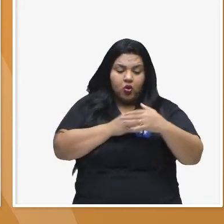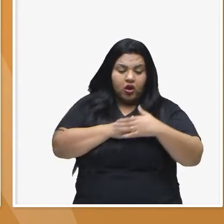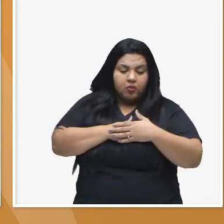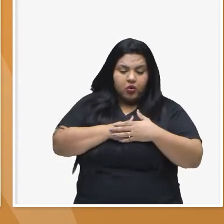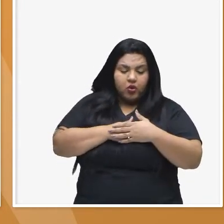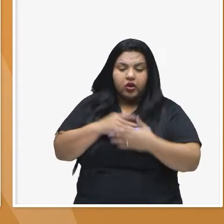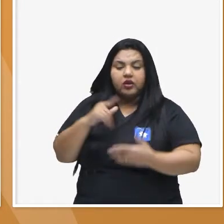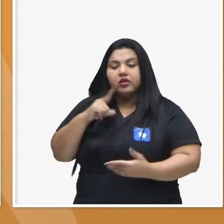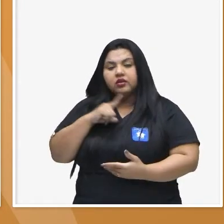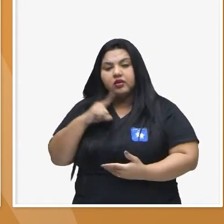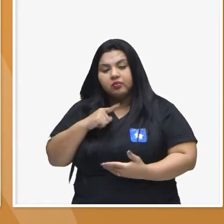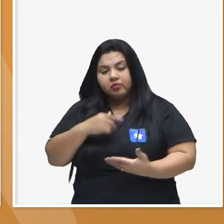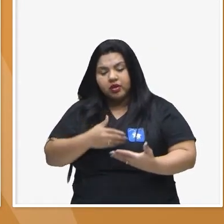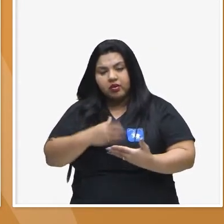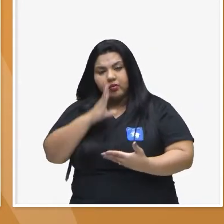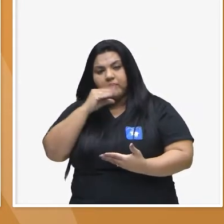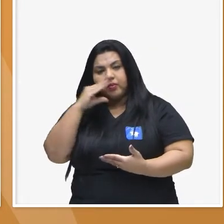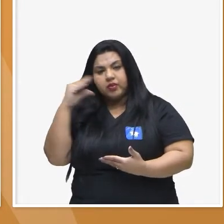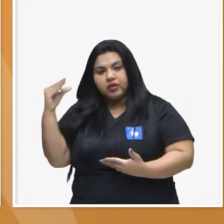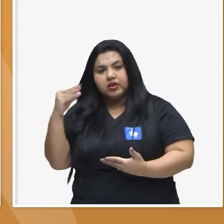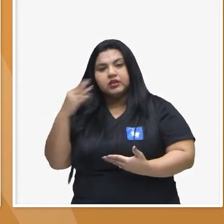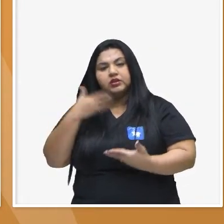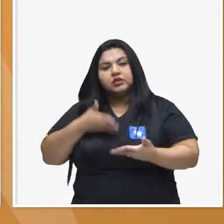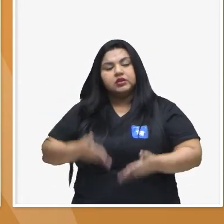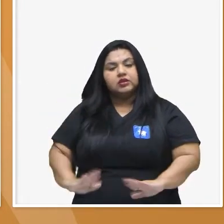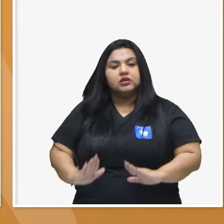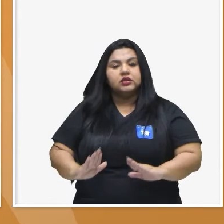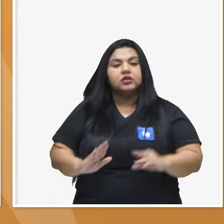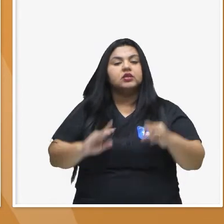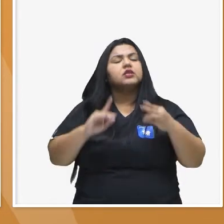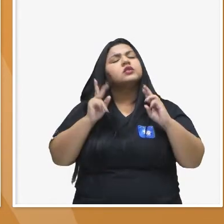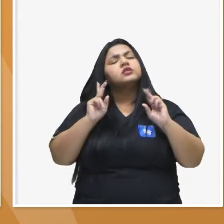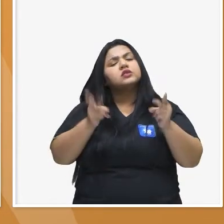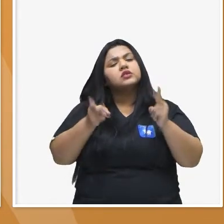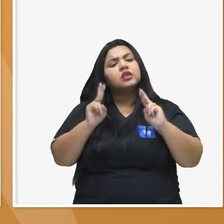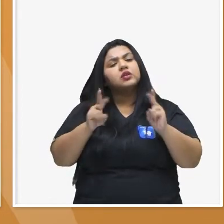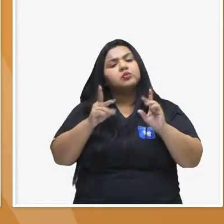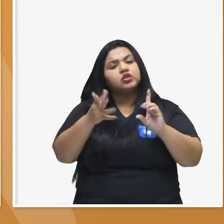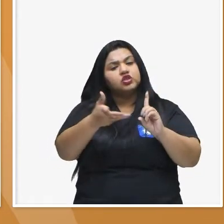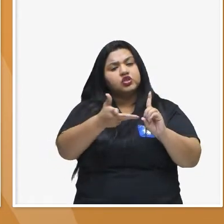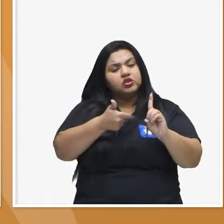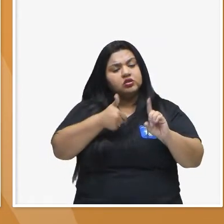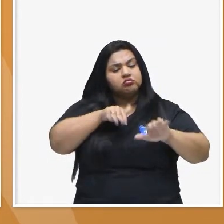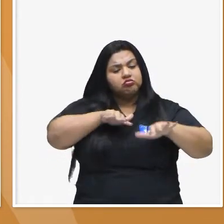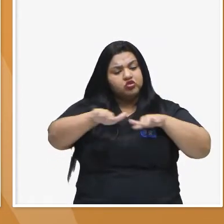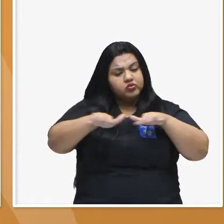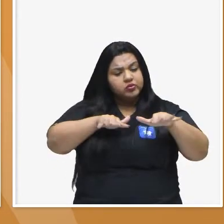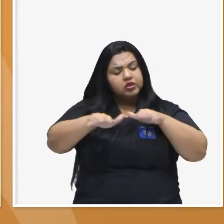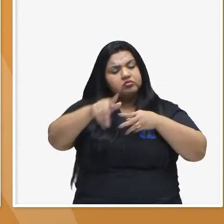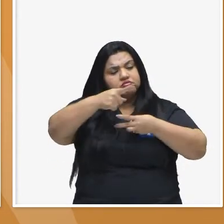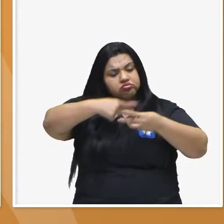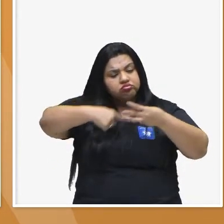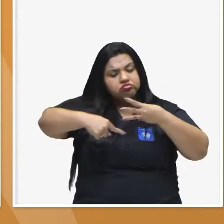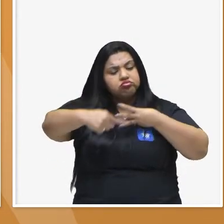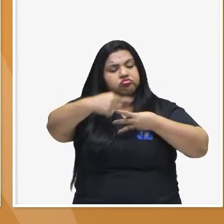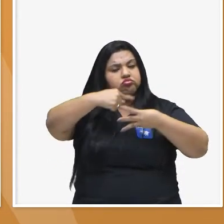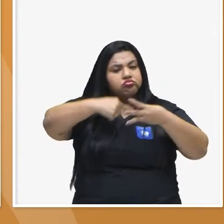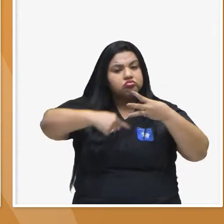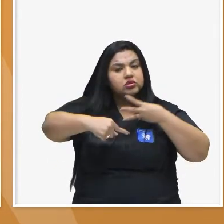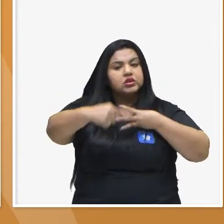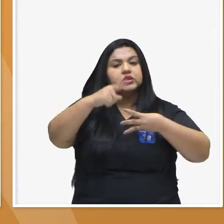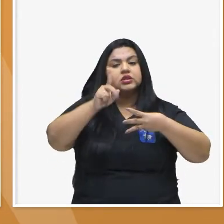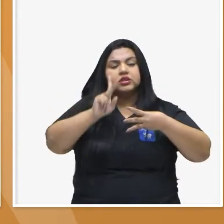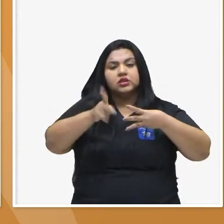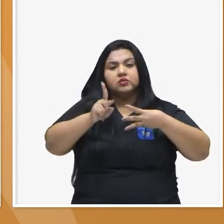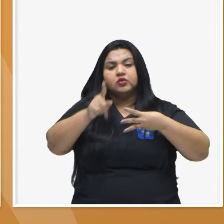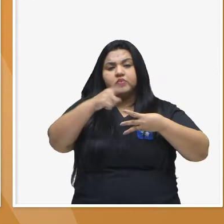pelaquela criança que está nascendo. Então, a dialética sempre está nesse movimento, né? Sempre está em movimento. Quando